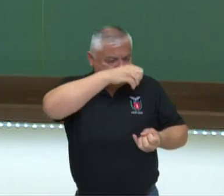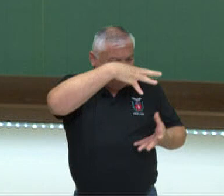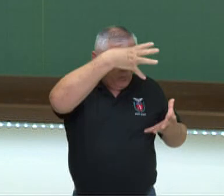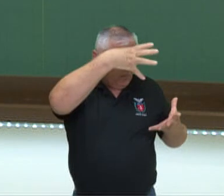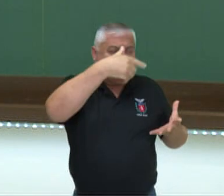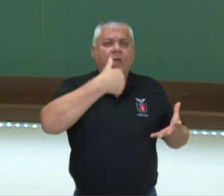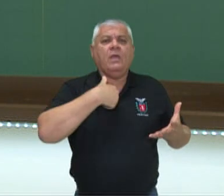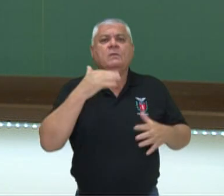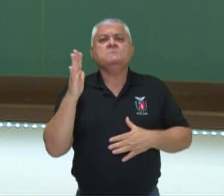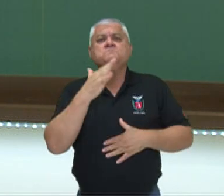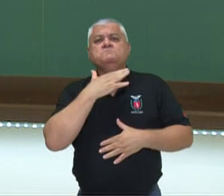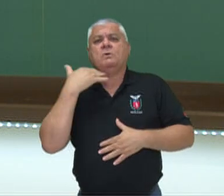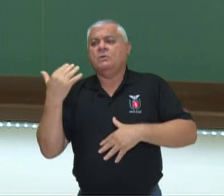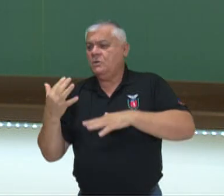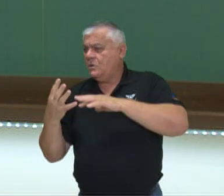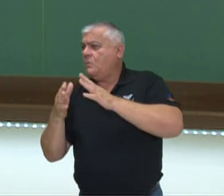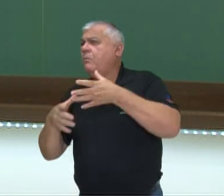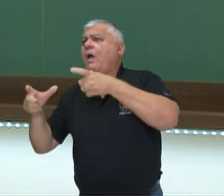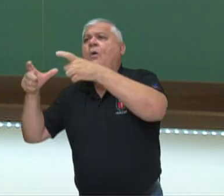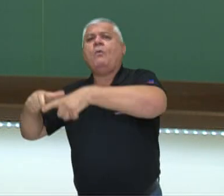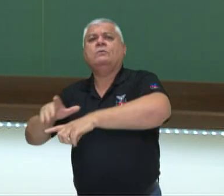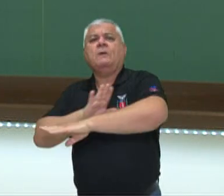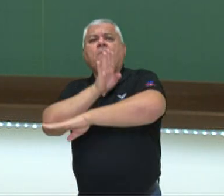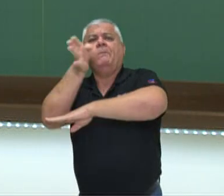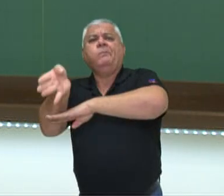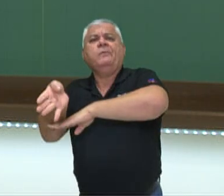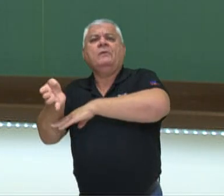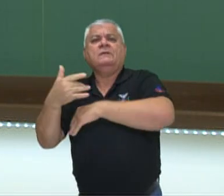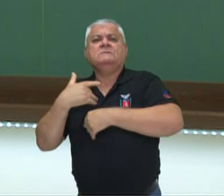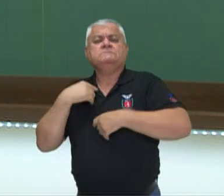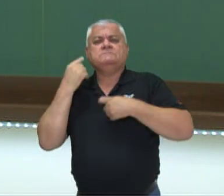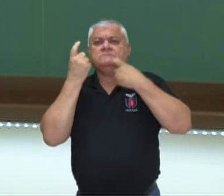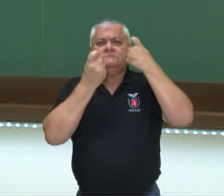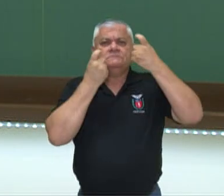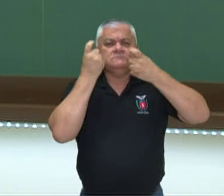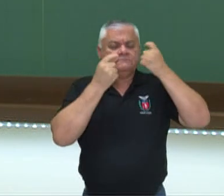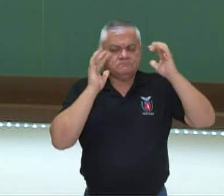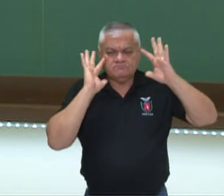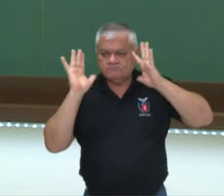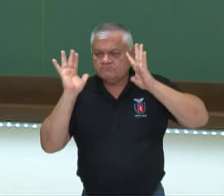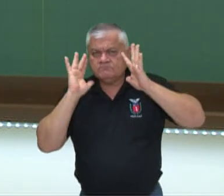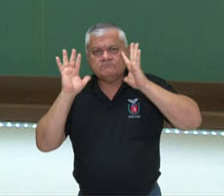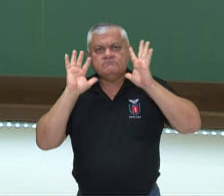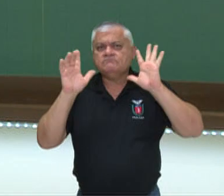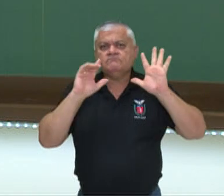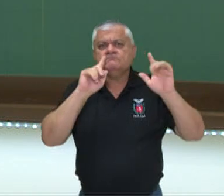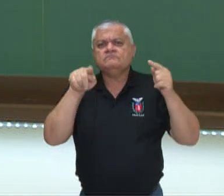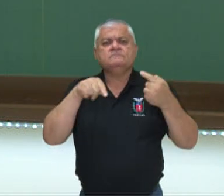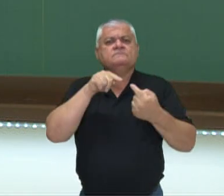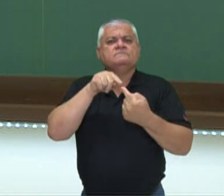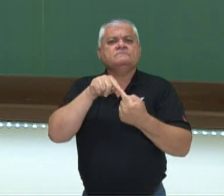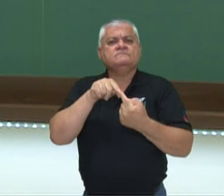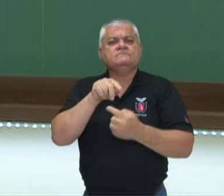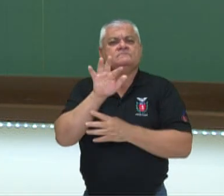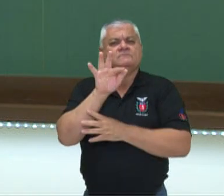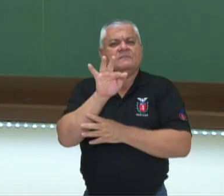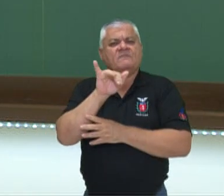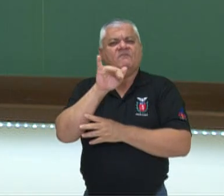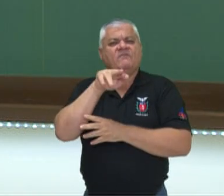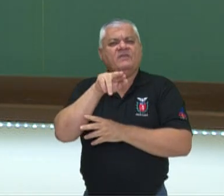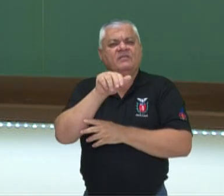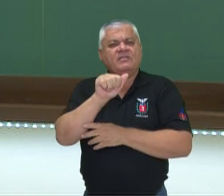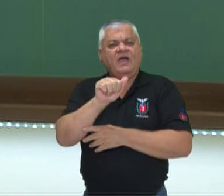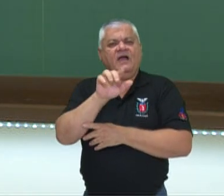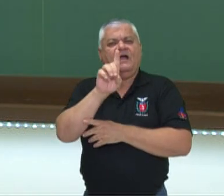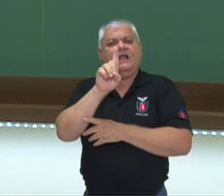onde vamos, essas questões nos preocupam. Pensar sobre a nossa finalidade é algo próprio